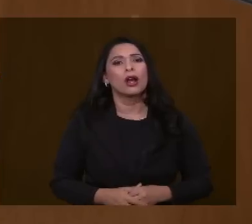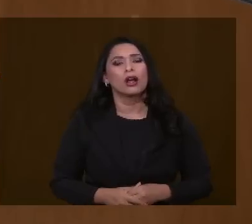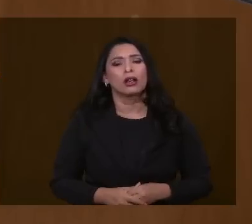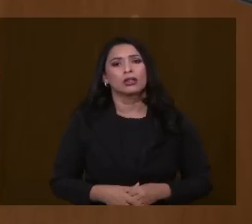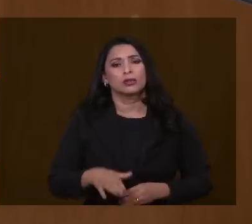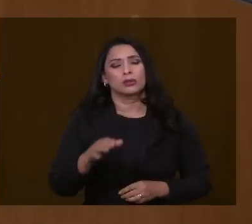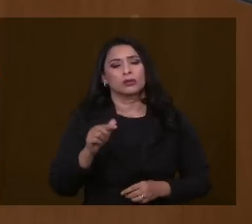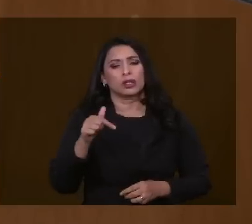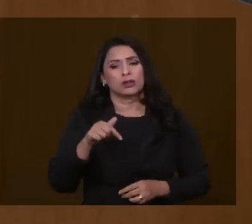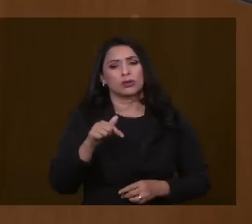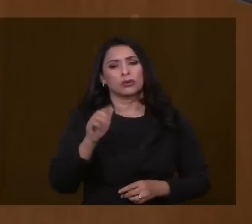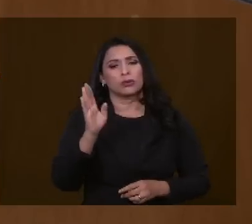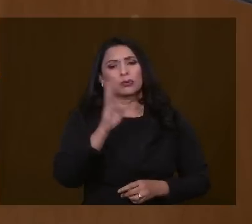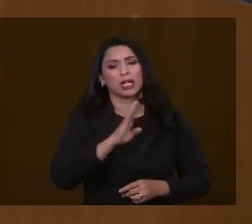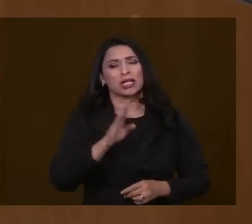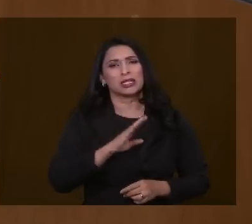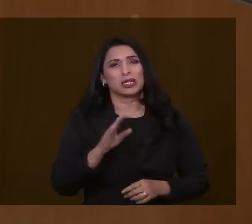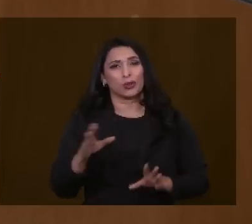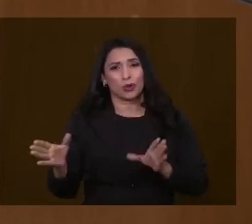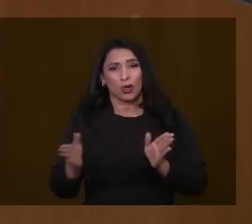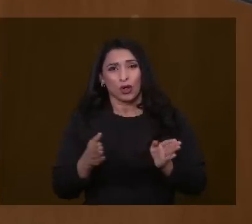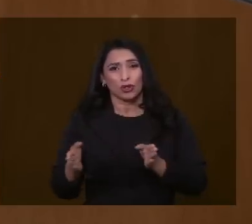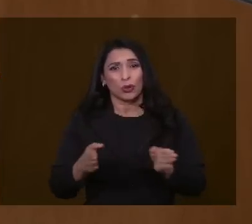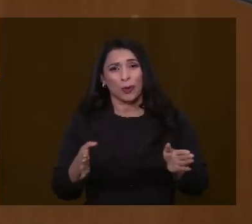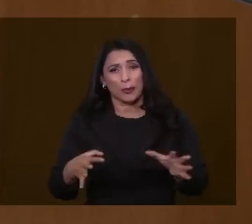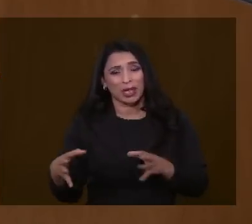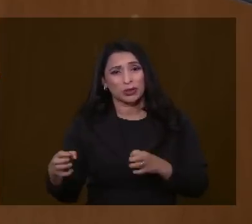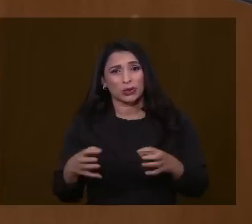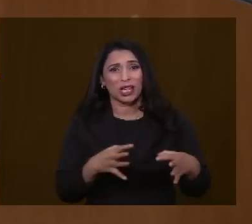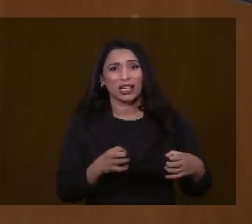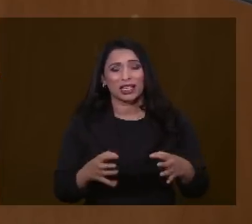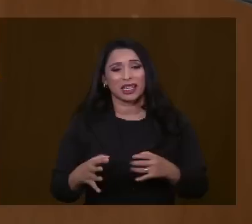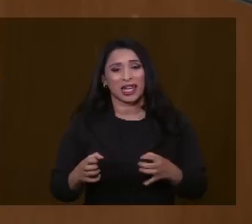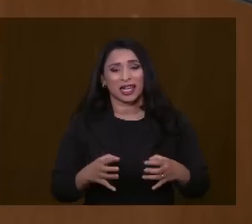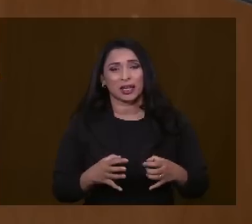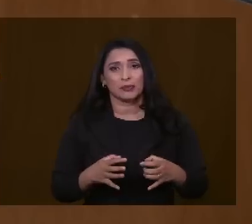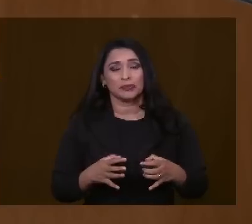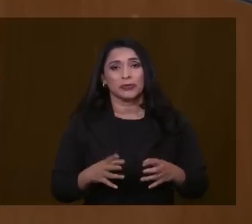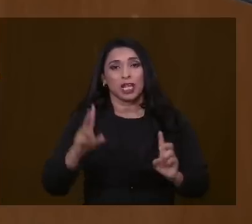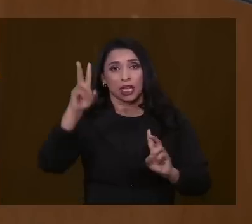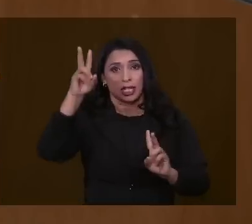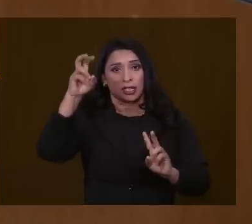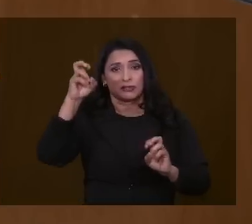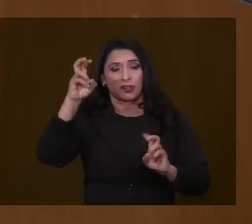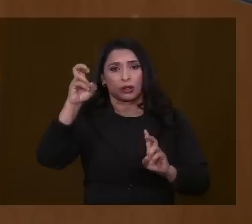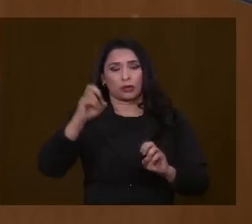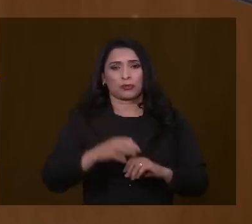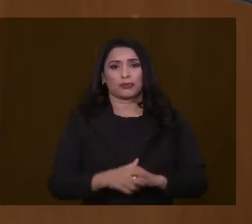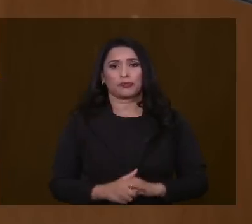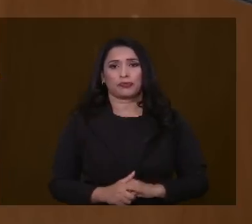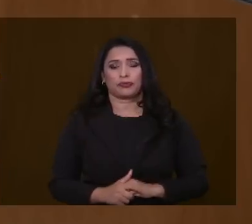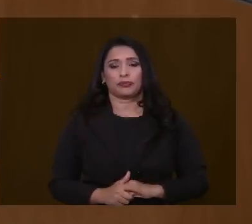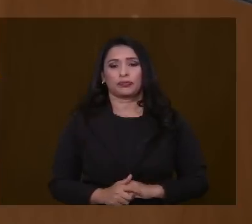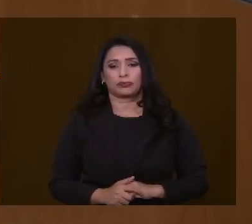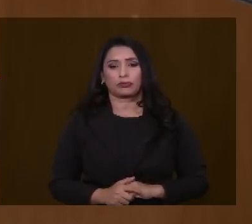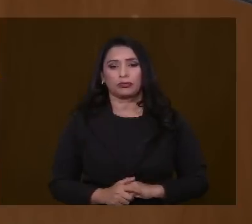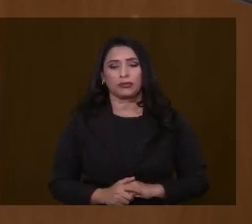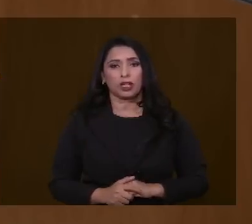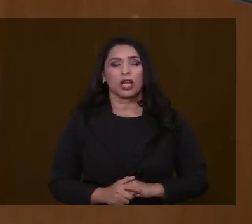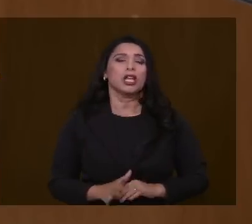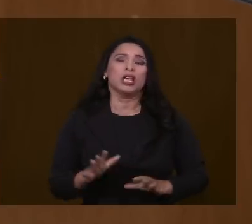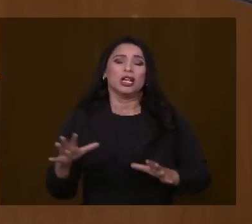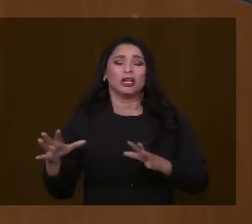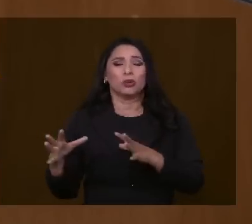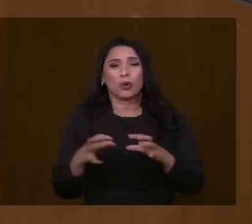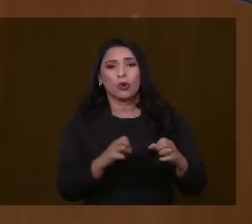Brasil durante a guerra, dizia ele: o infortúnio não se exaure no confronto com